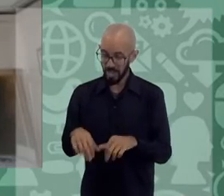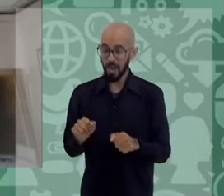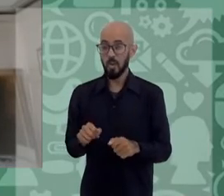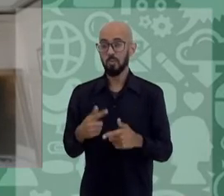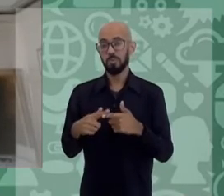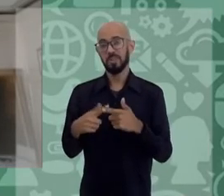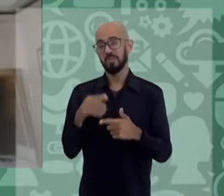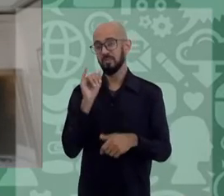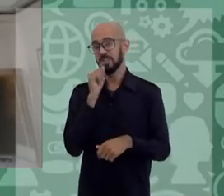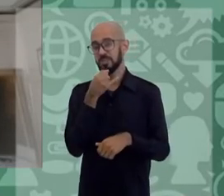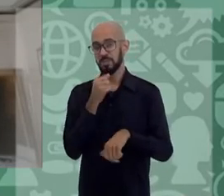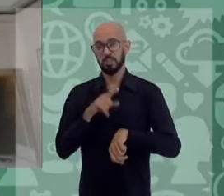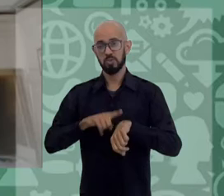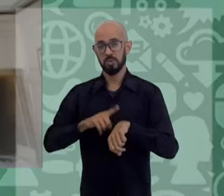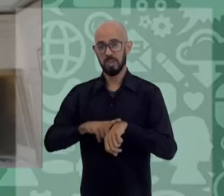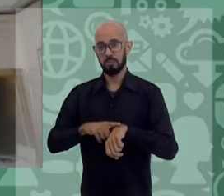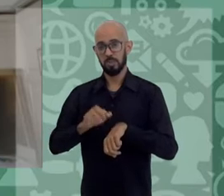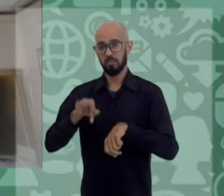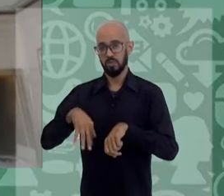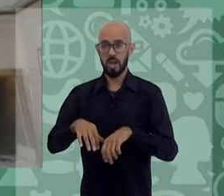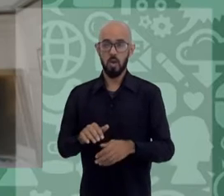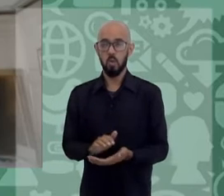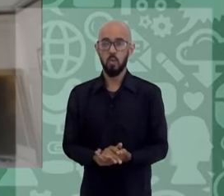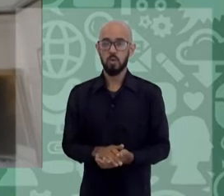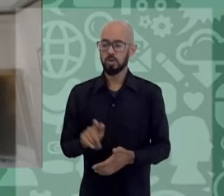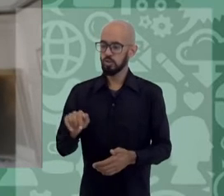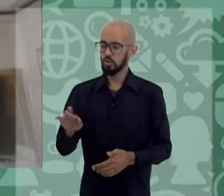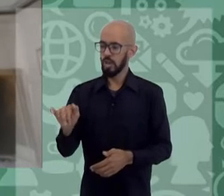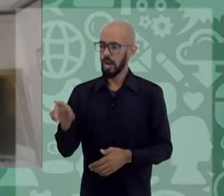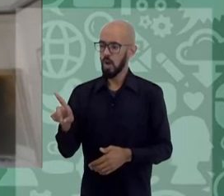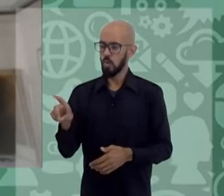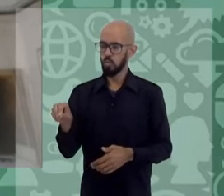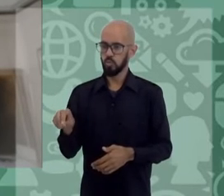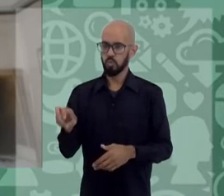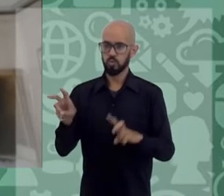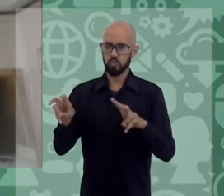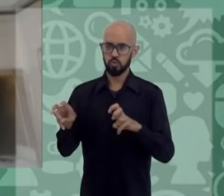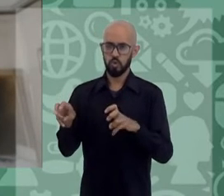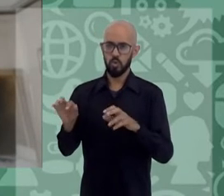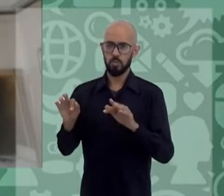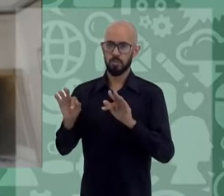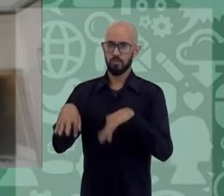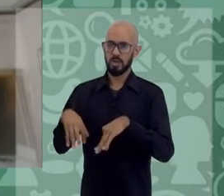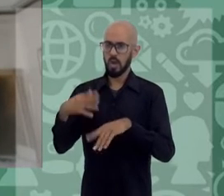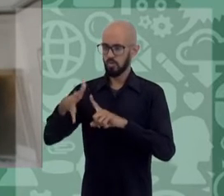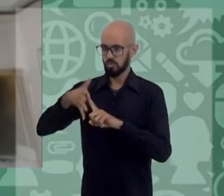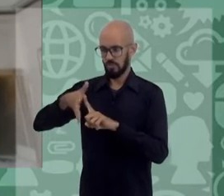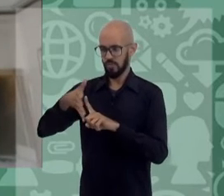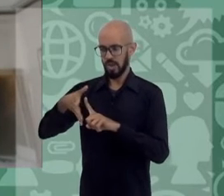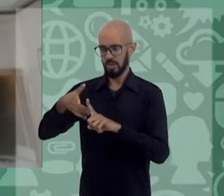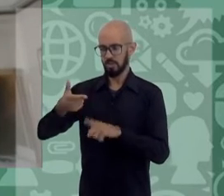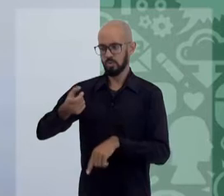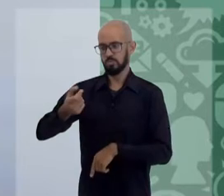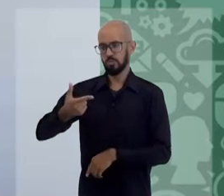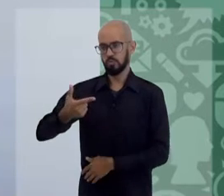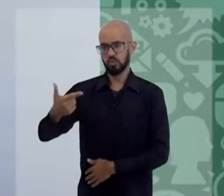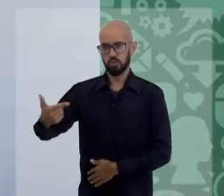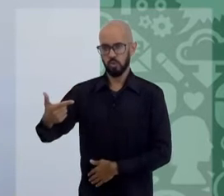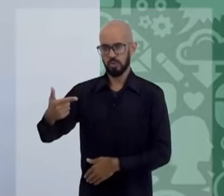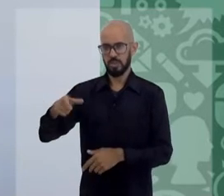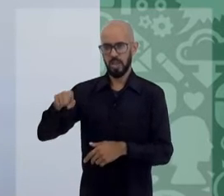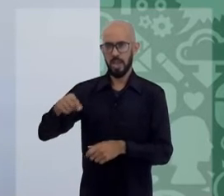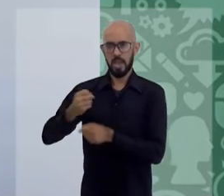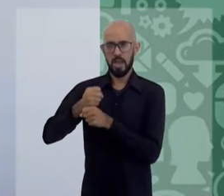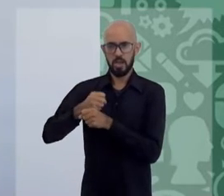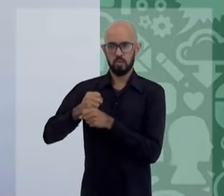para o final do nosso programa, que o nosso tempo, infelizmente, já está estourando aí. Geraldo, em relação às suas considerações finais, ano de